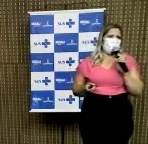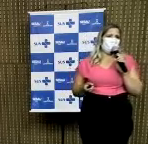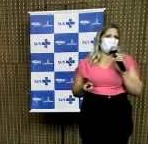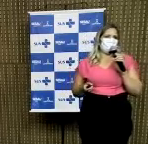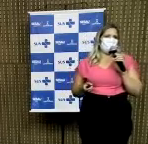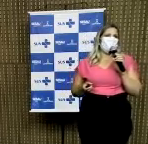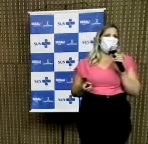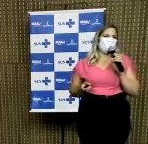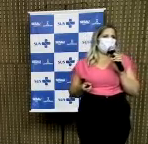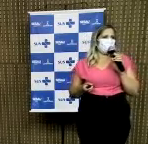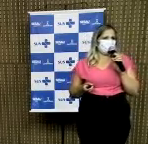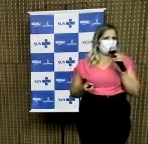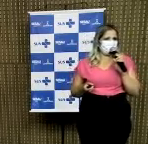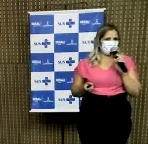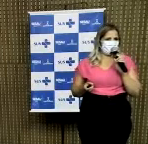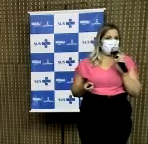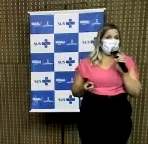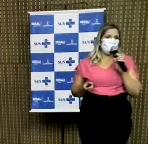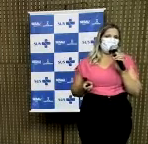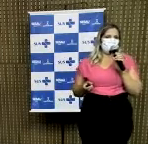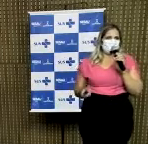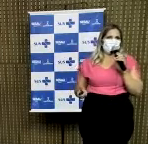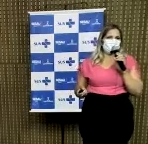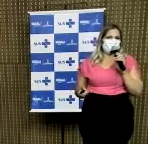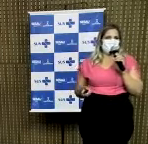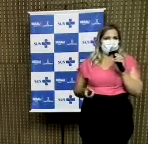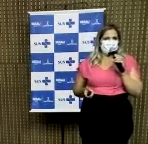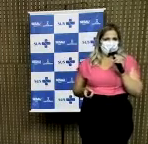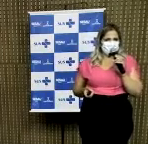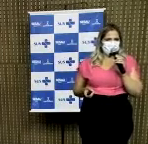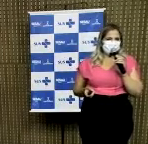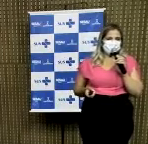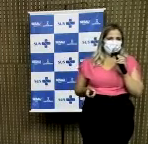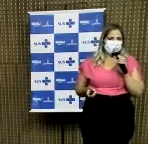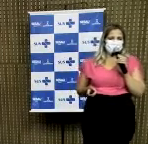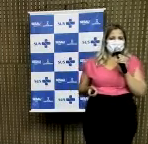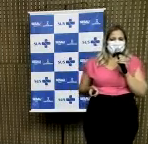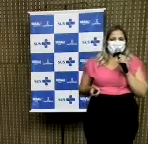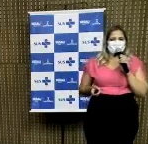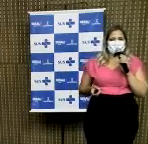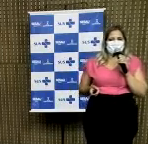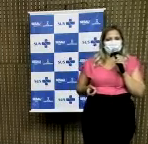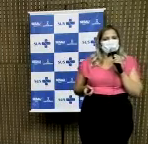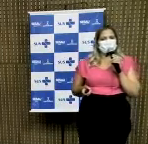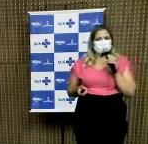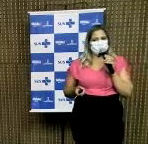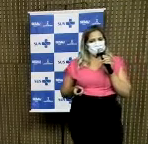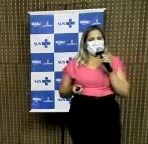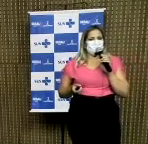lá na unidade é verificação semanal, busca ativa desses pacientes,